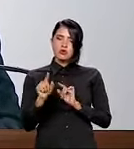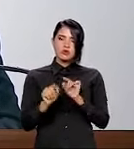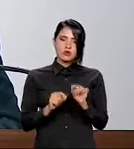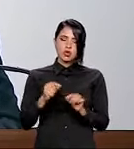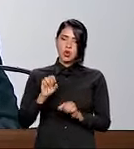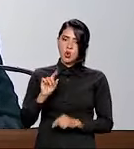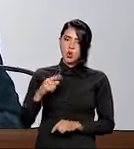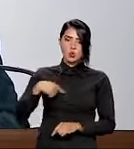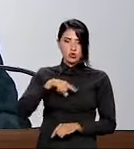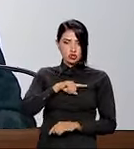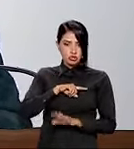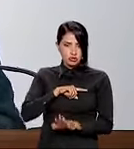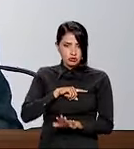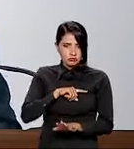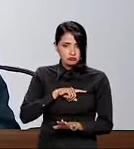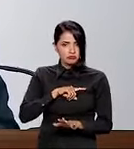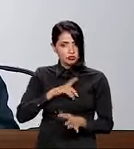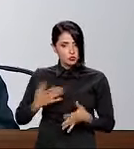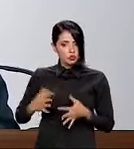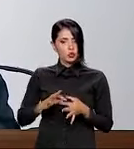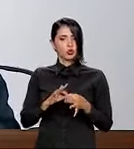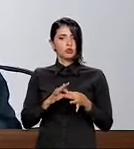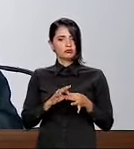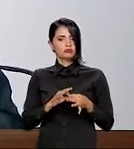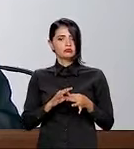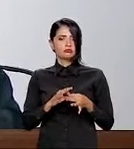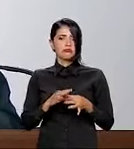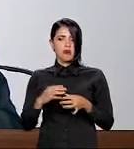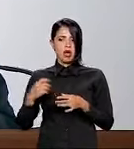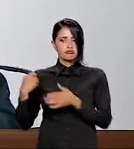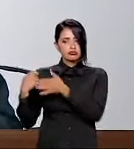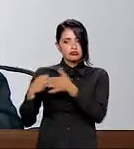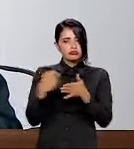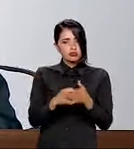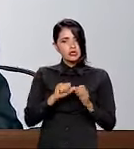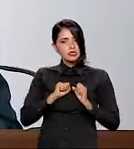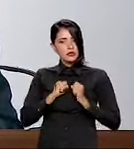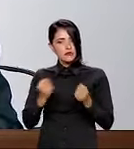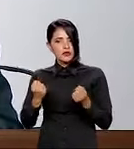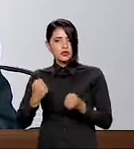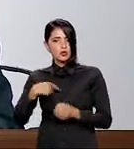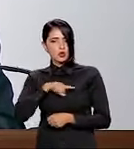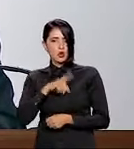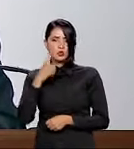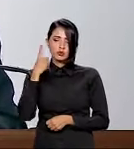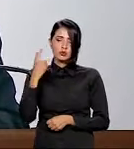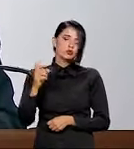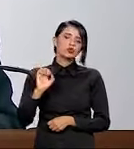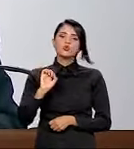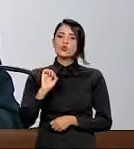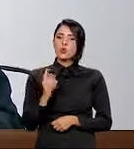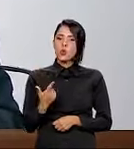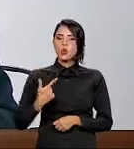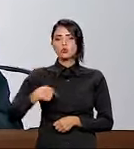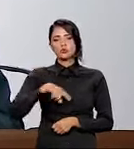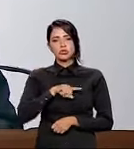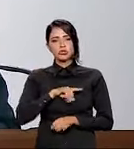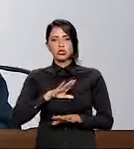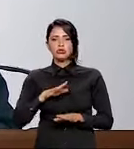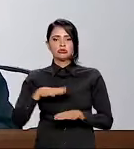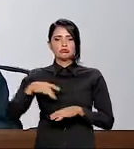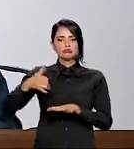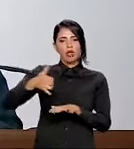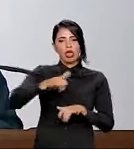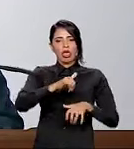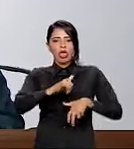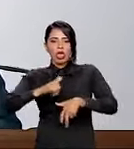ou nós resolvemos nos juntar para brigar em defesa dos nossos interesses, ou nós ficamos sendo